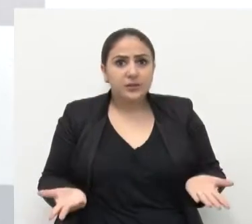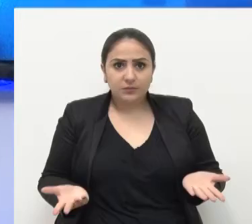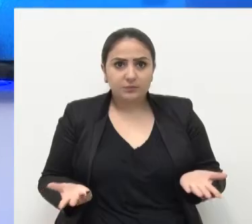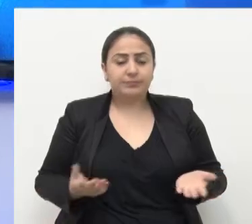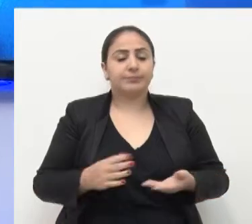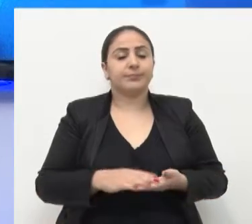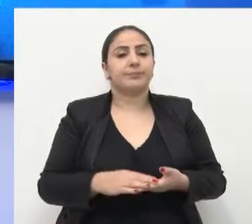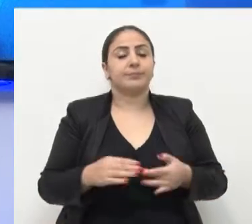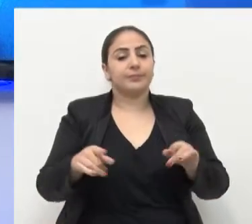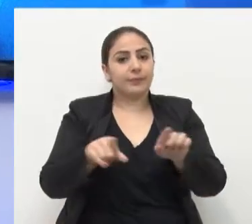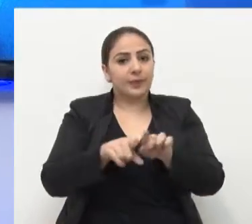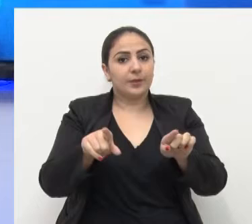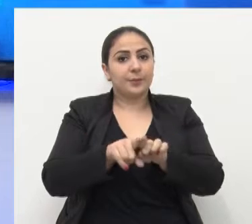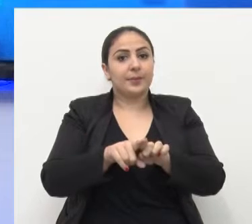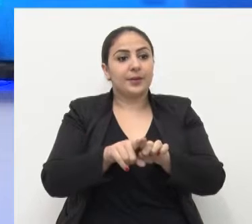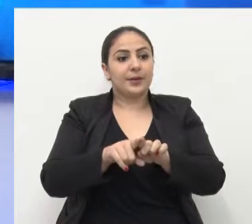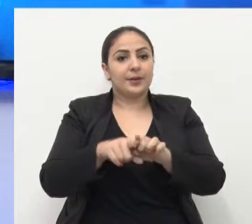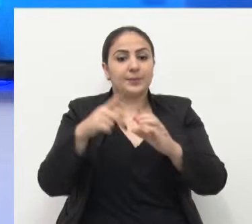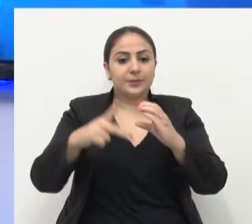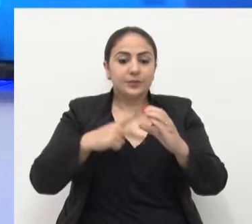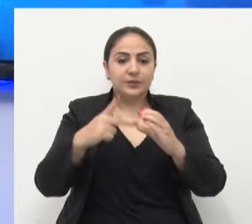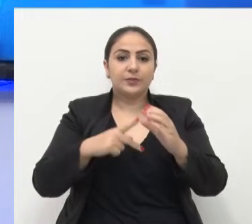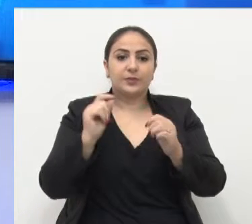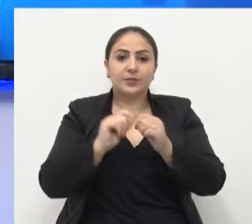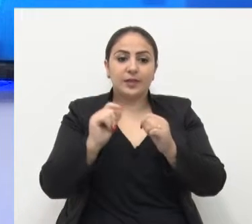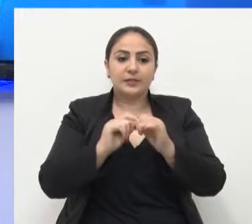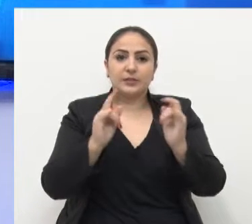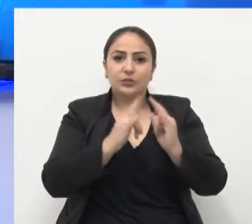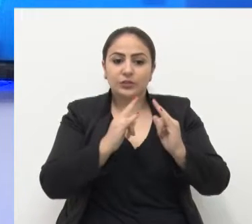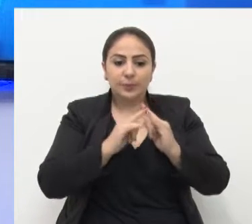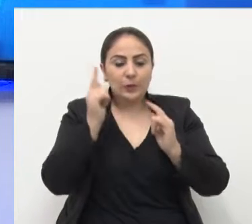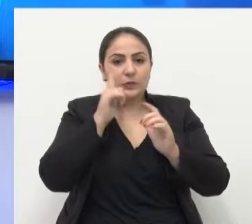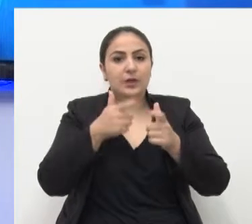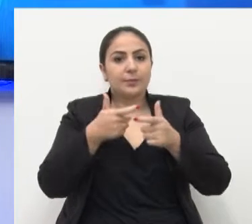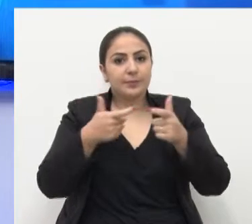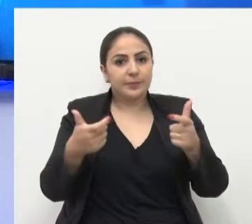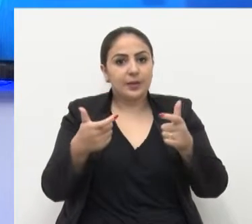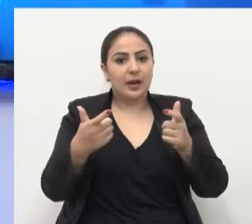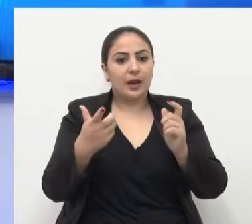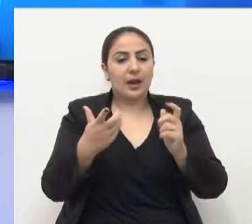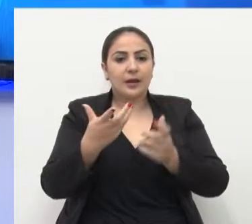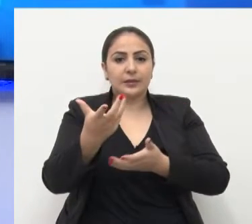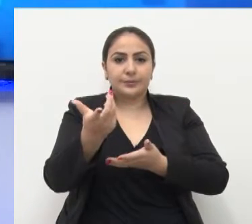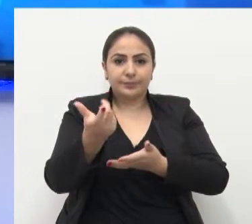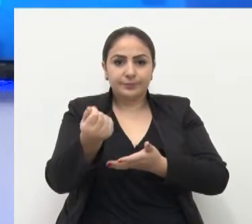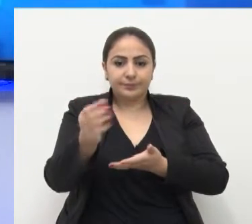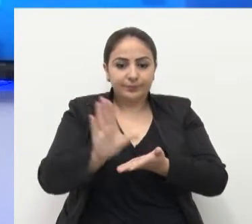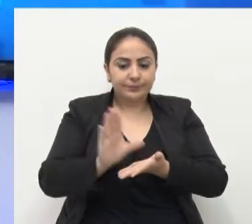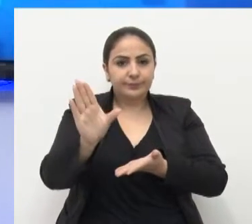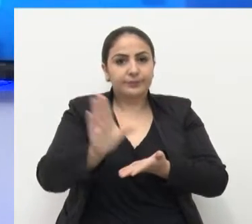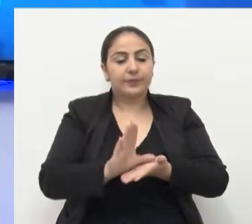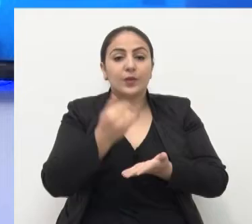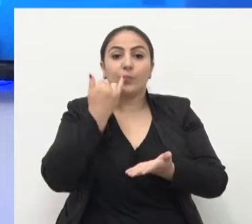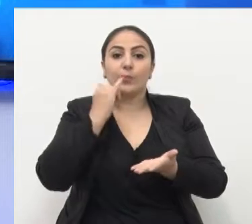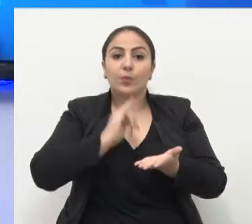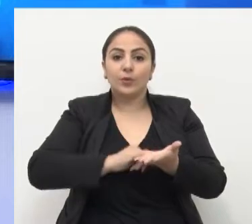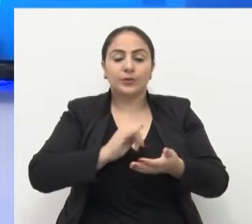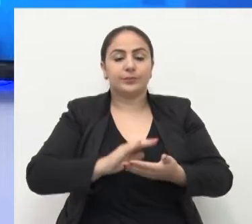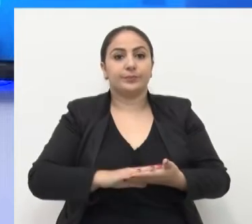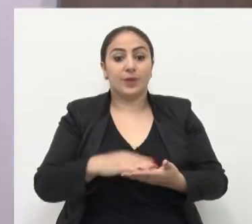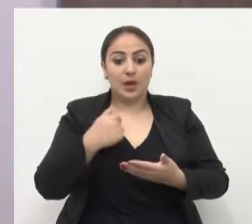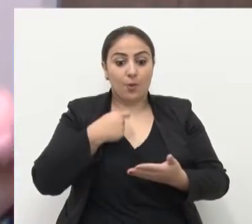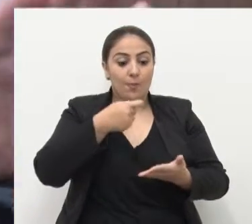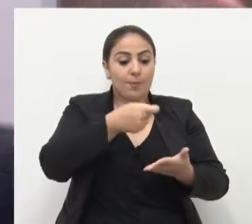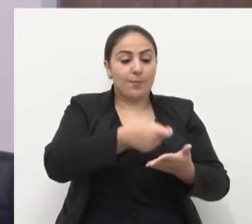meses e ainda legislativo mobiliza entidades para ampliar a captação de recursos por meio do imposto de